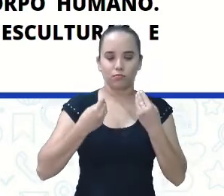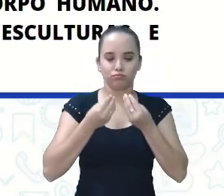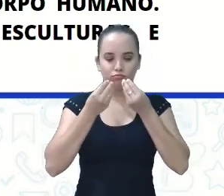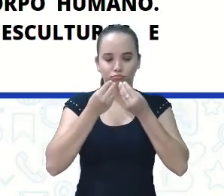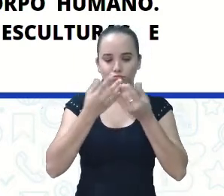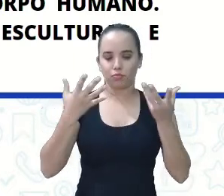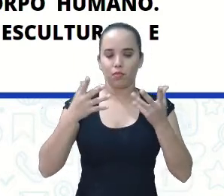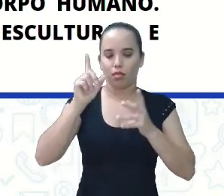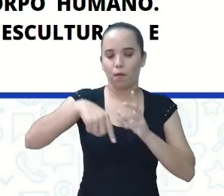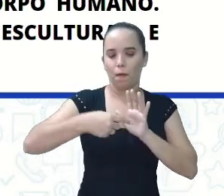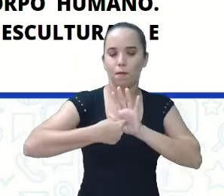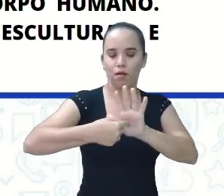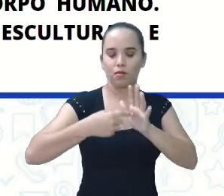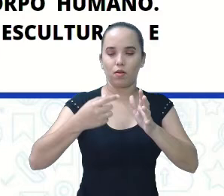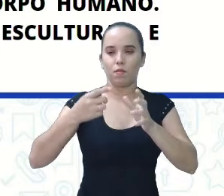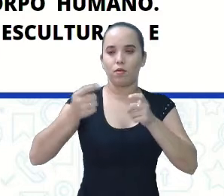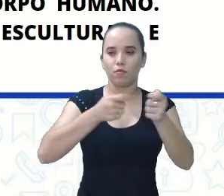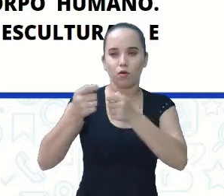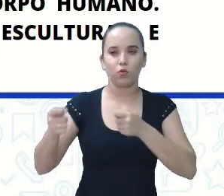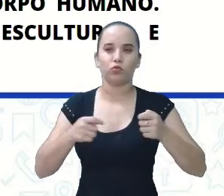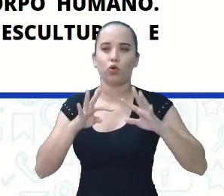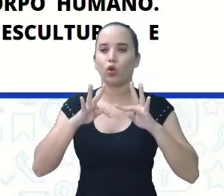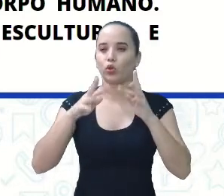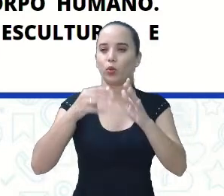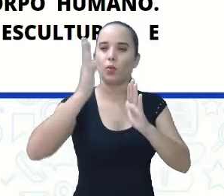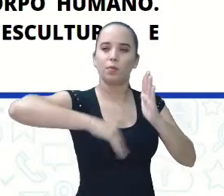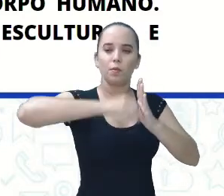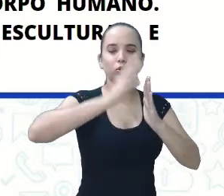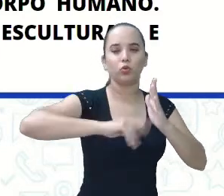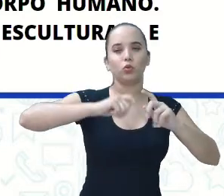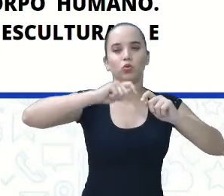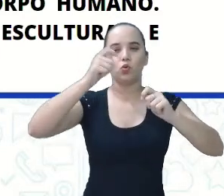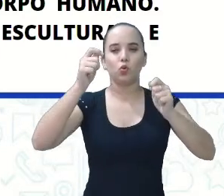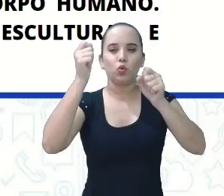né, regulam tudo, de pinturas, esculturas,